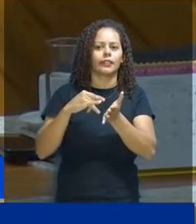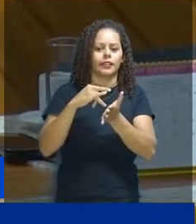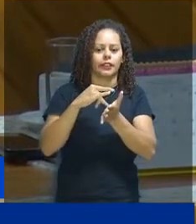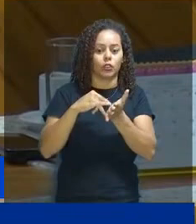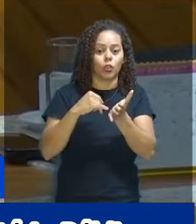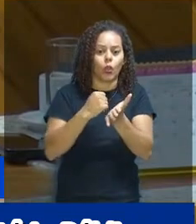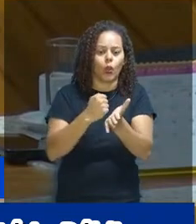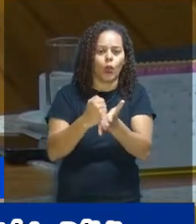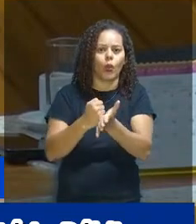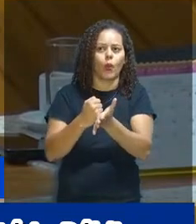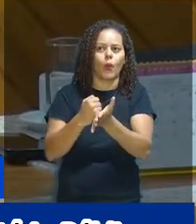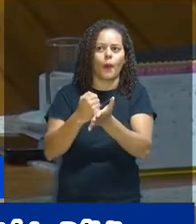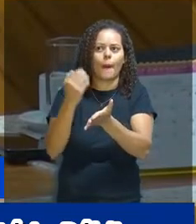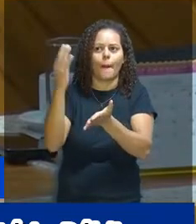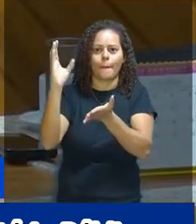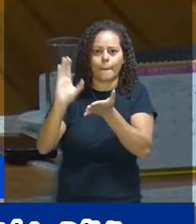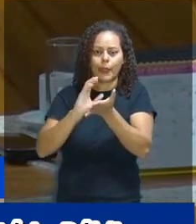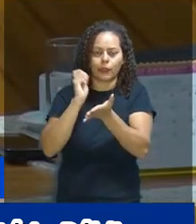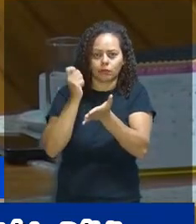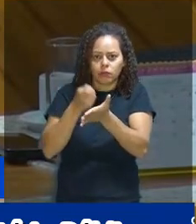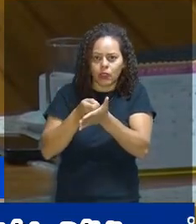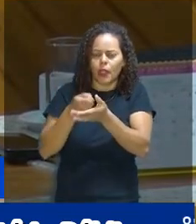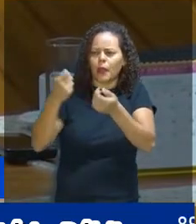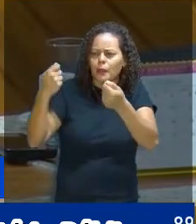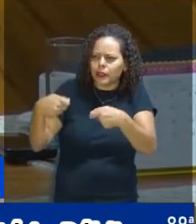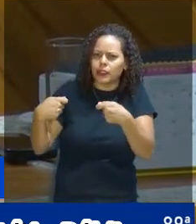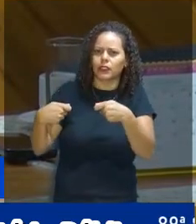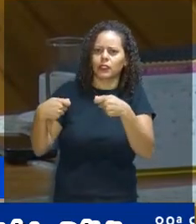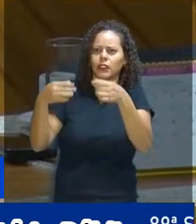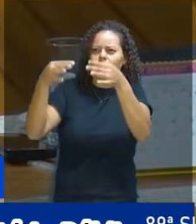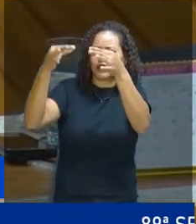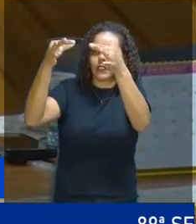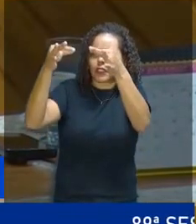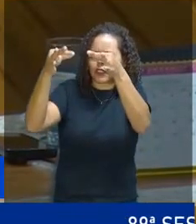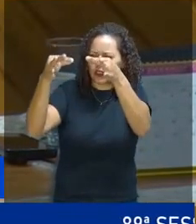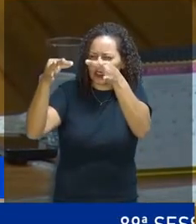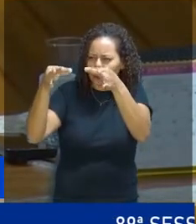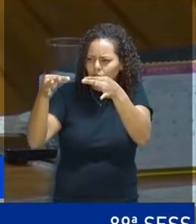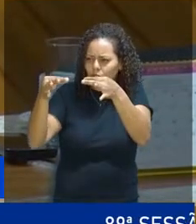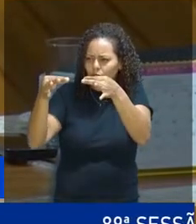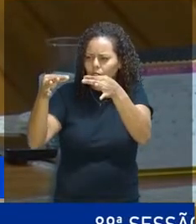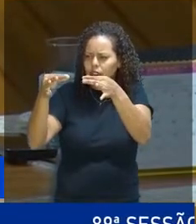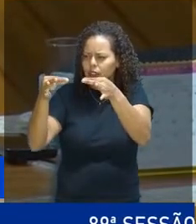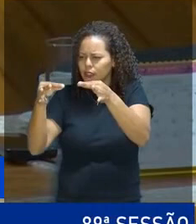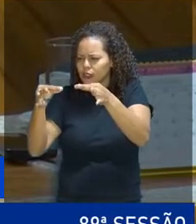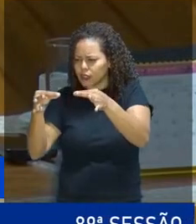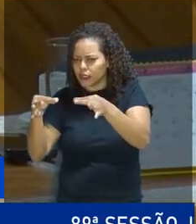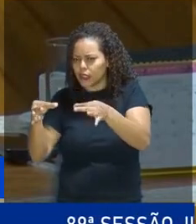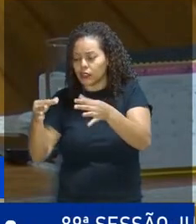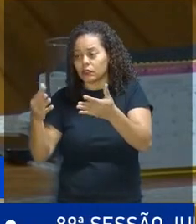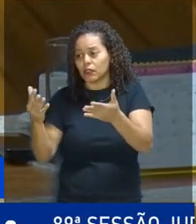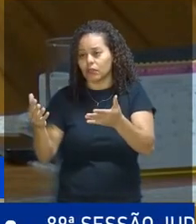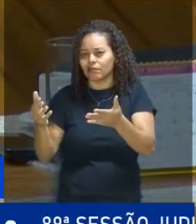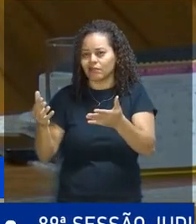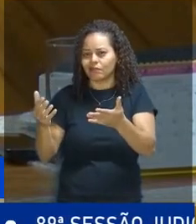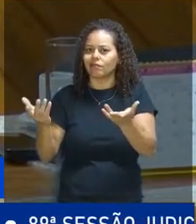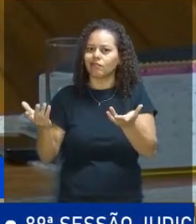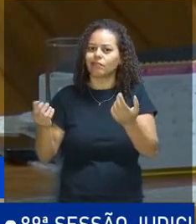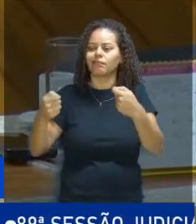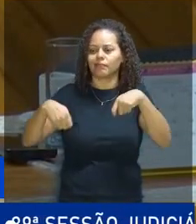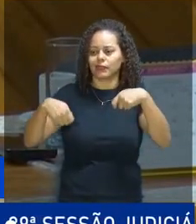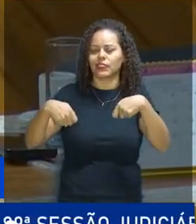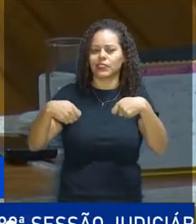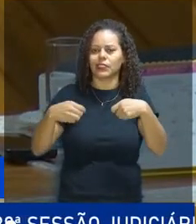vezes, nós temos votado no sentido contrário, entendimento do Ministério Público, mas cada caso é um caso, cada caso tem